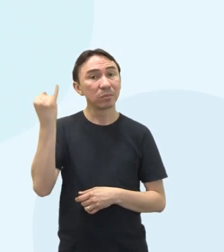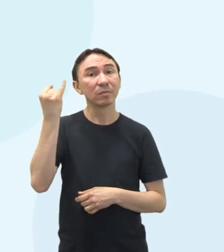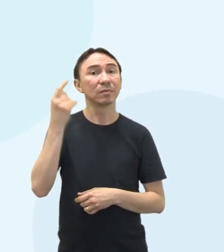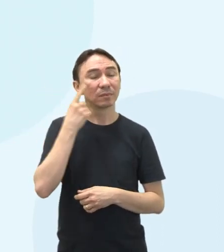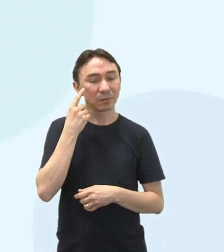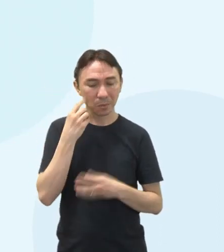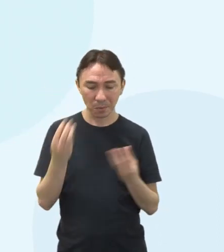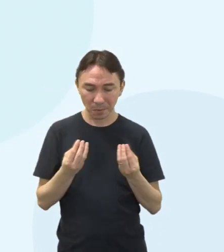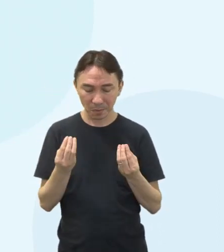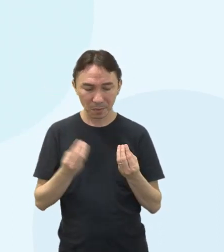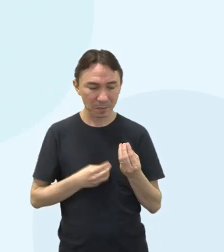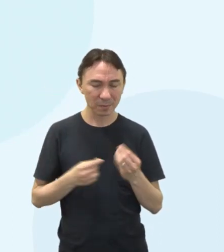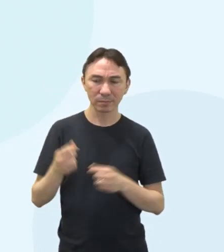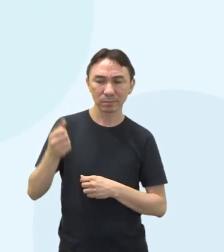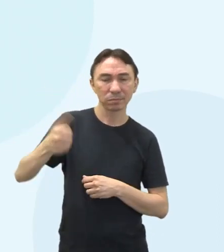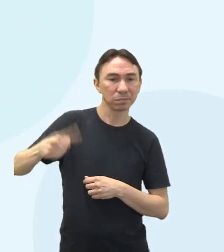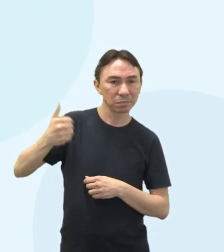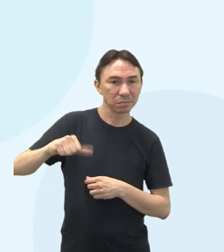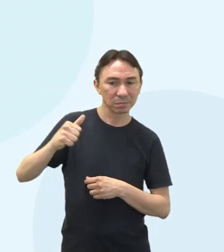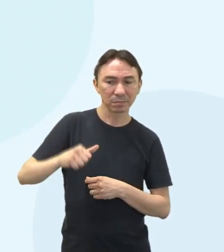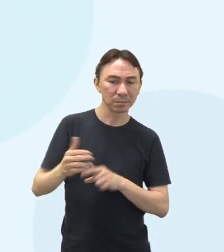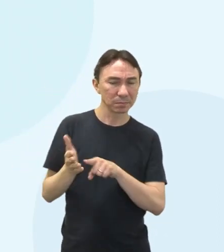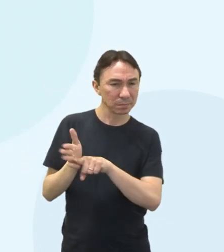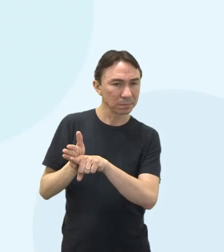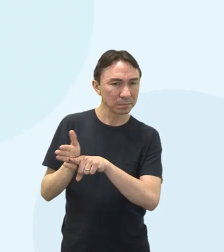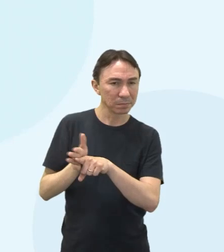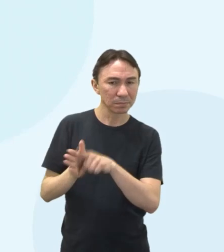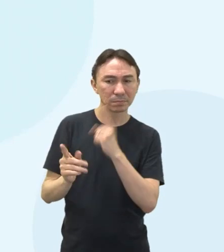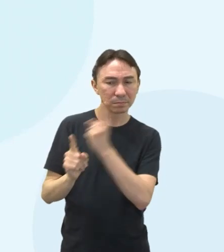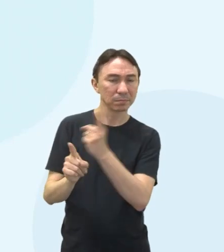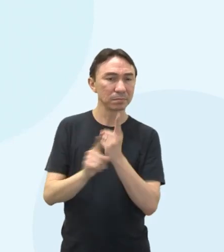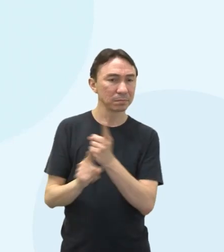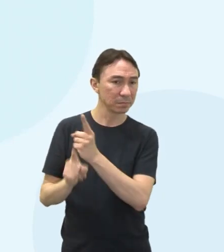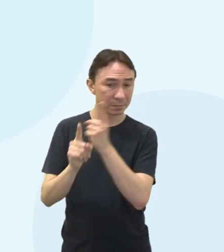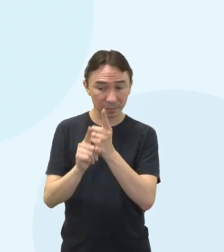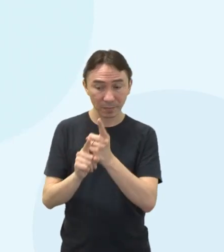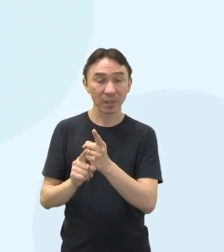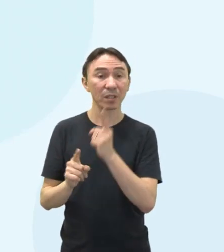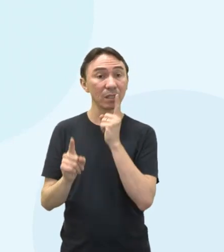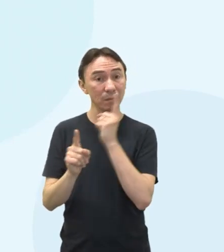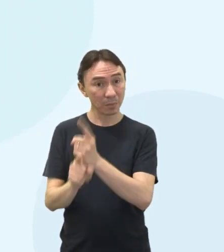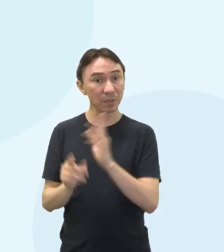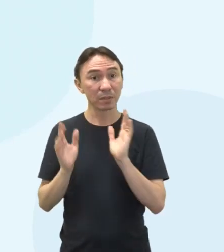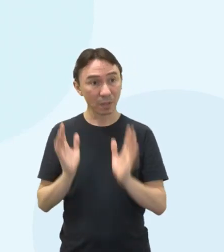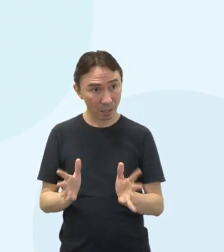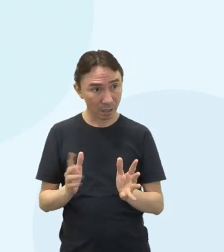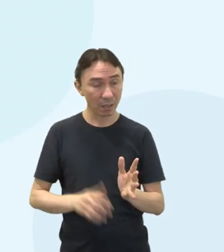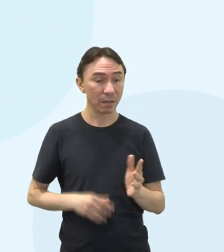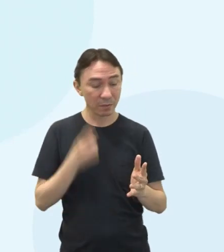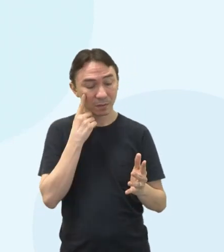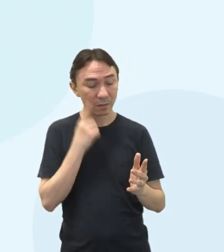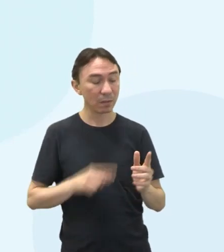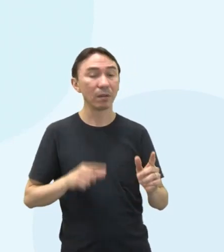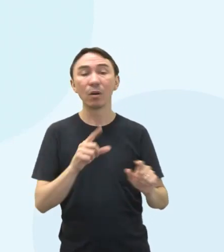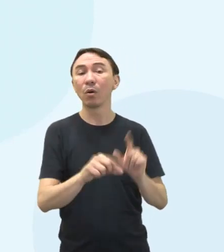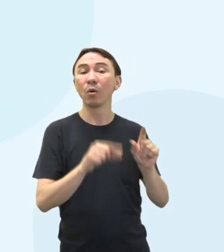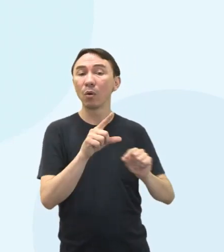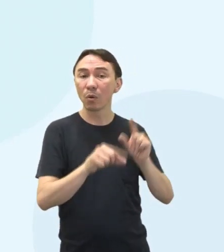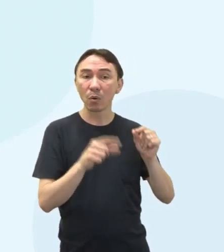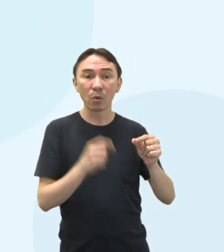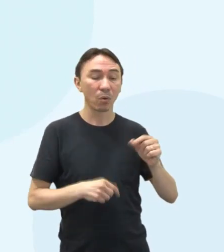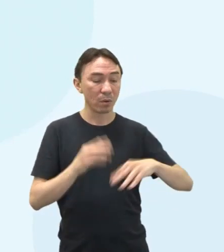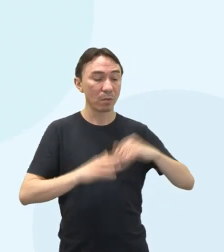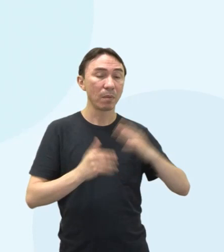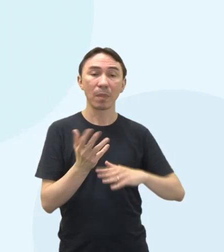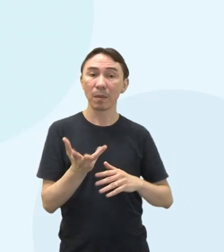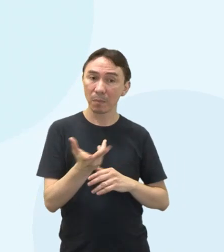diagnóstico EA partir desse diagnóstico fazer a escolha das habilidades a serem retomadas é com